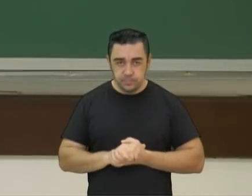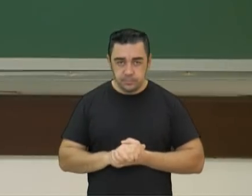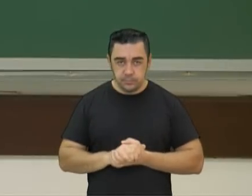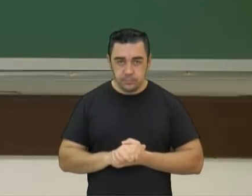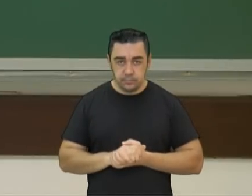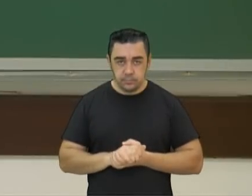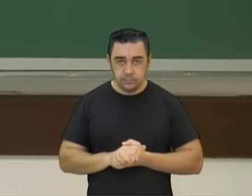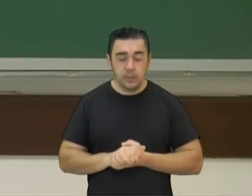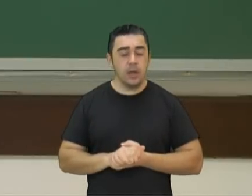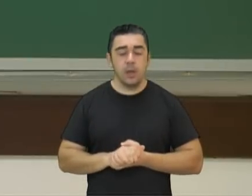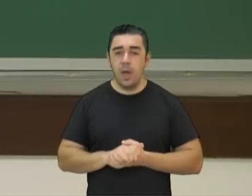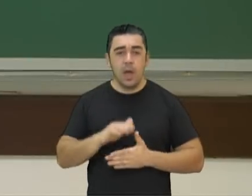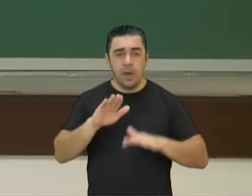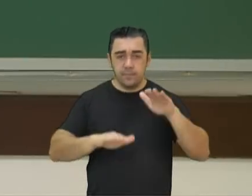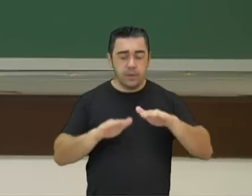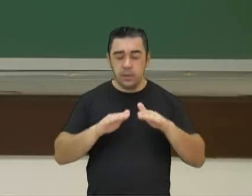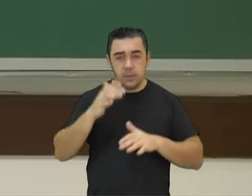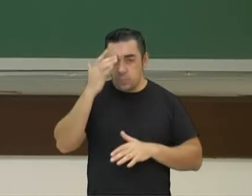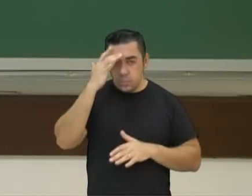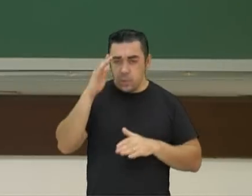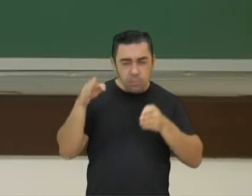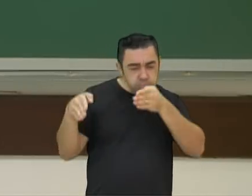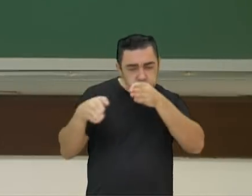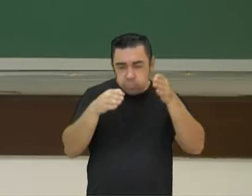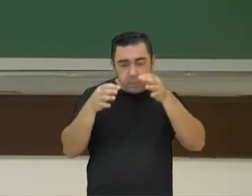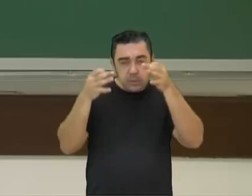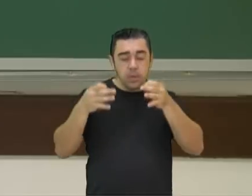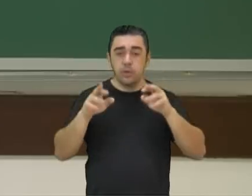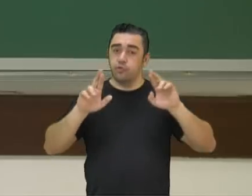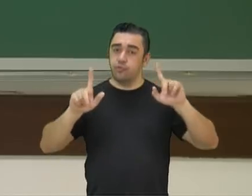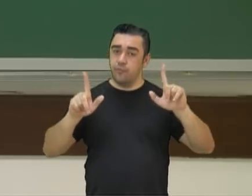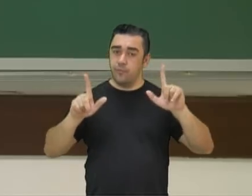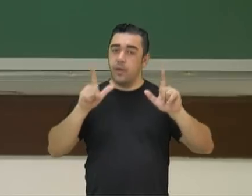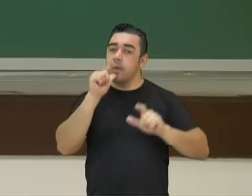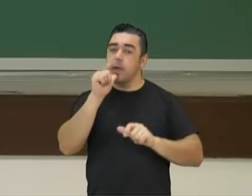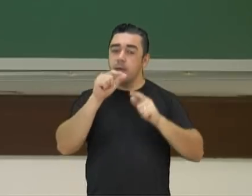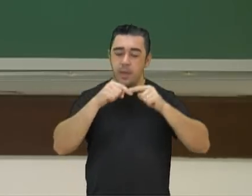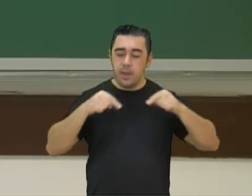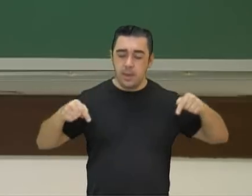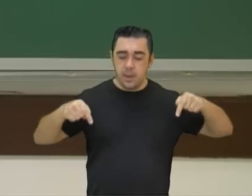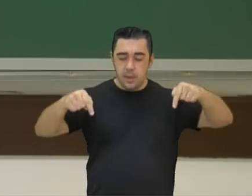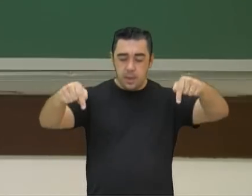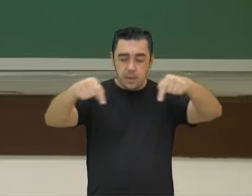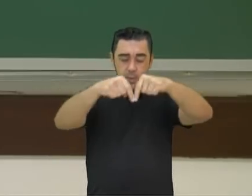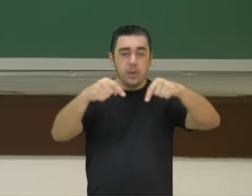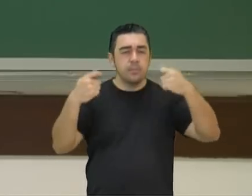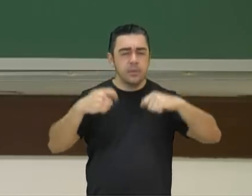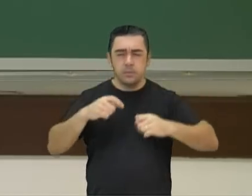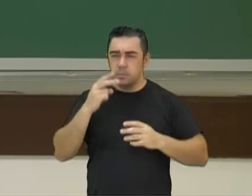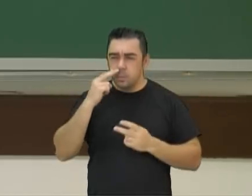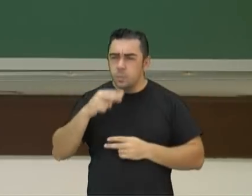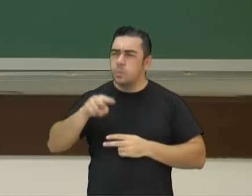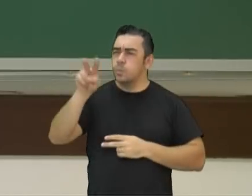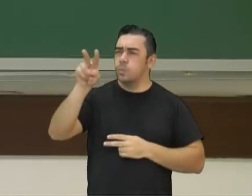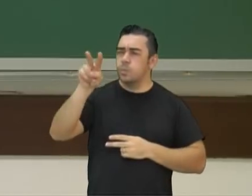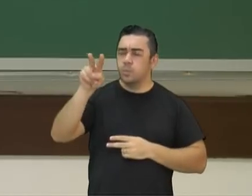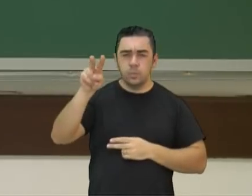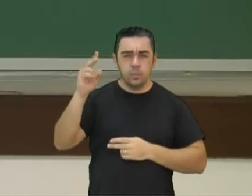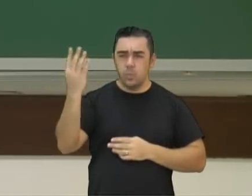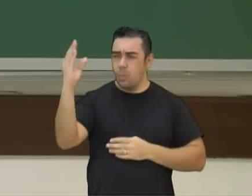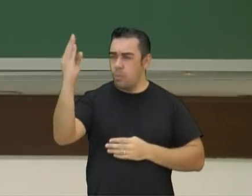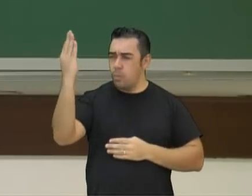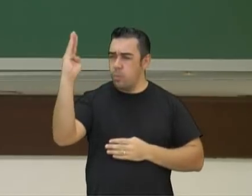a orientação que o nadador de piscina tem, você precisa se orientar